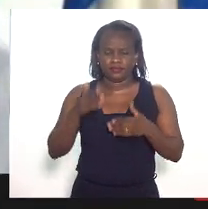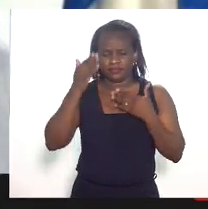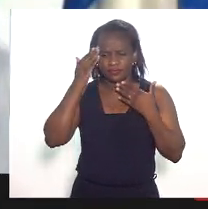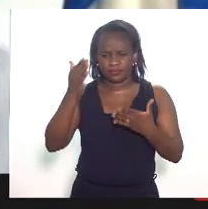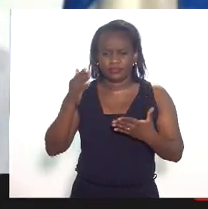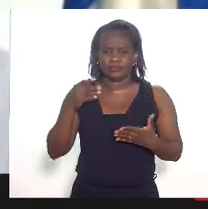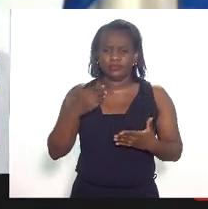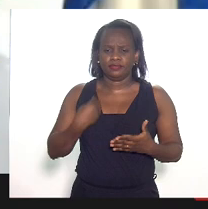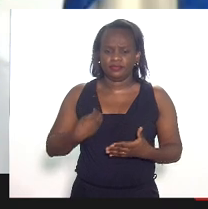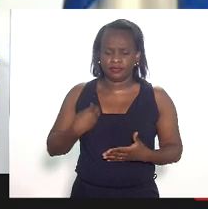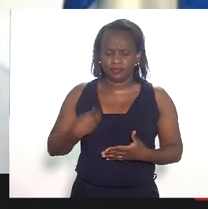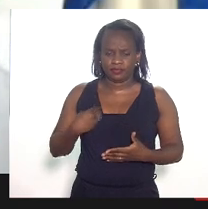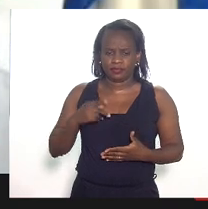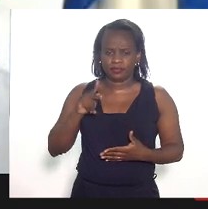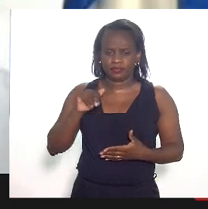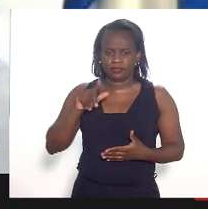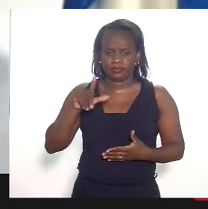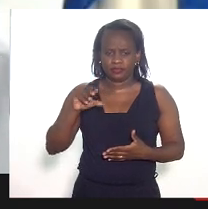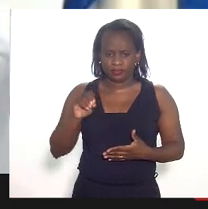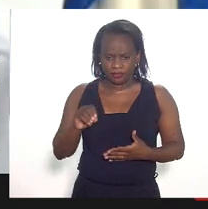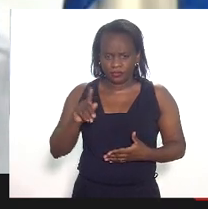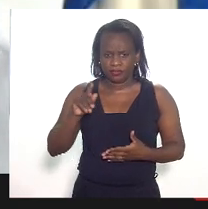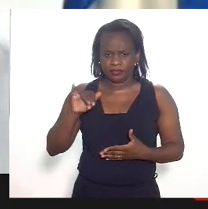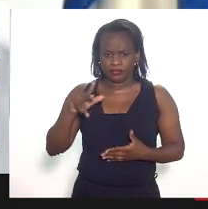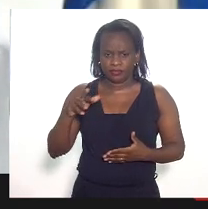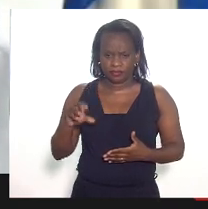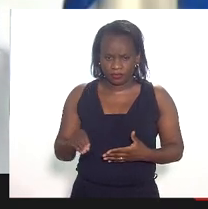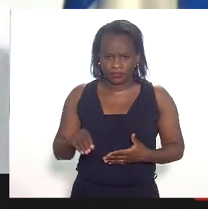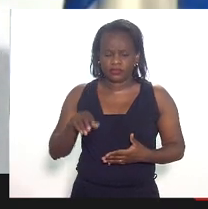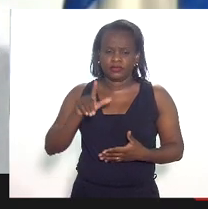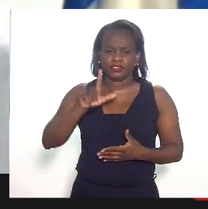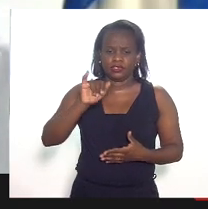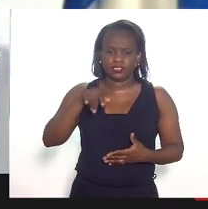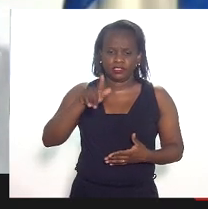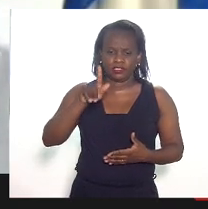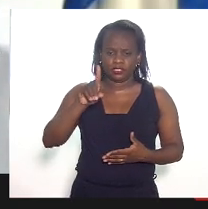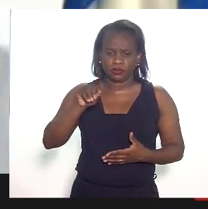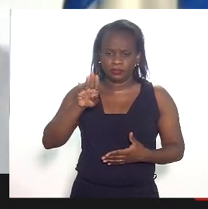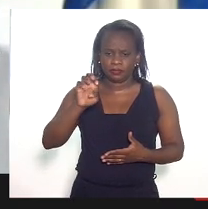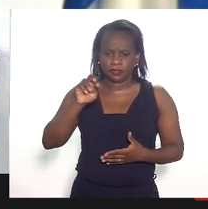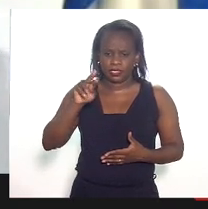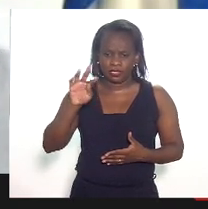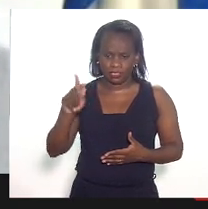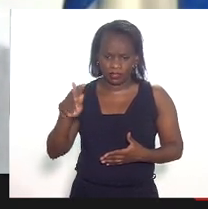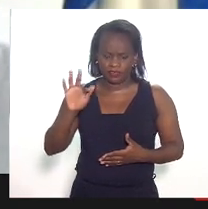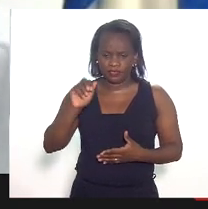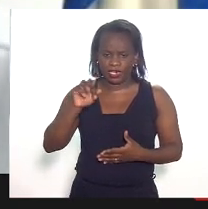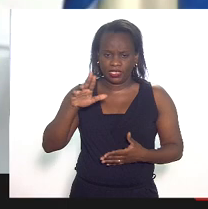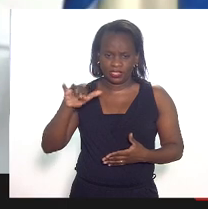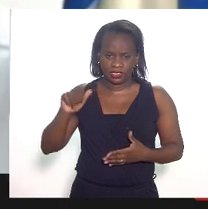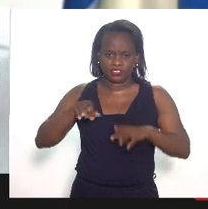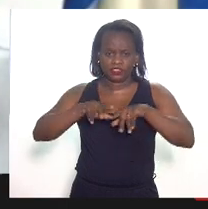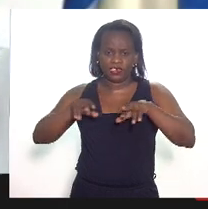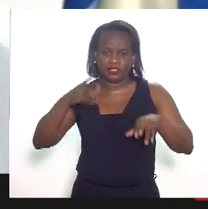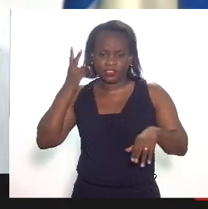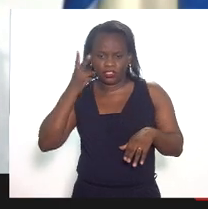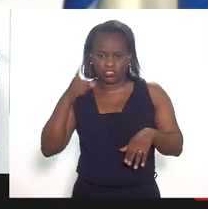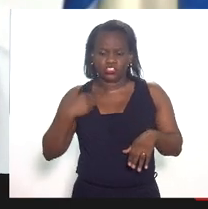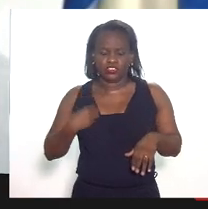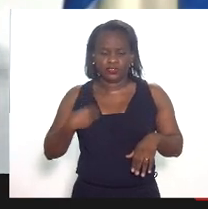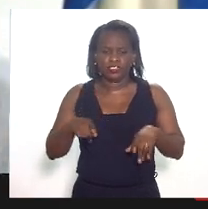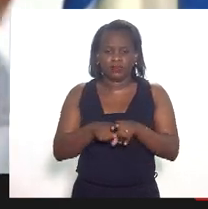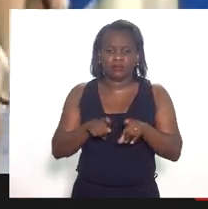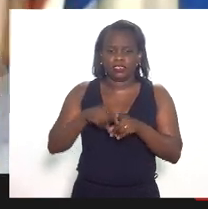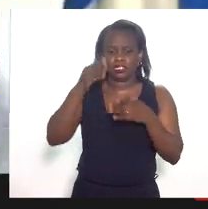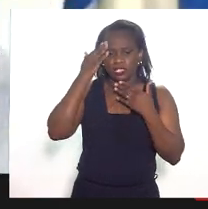Paulo Pinheiro, do vereador Lindbergh Farias, dos outros demais vereadores aqui presentes. Também agradecer a